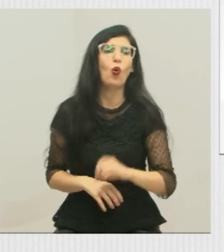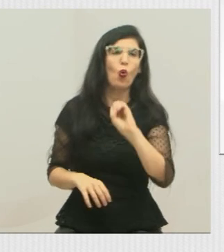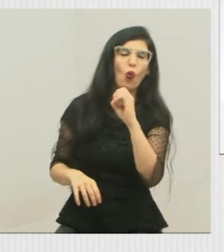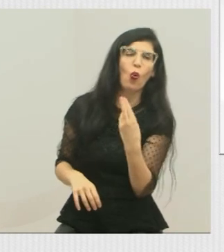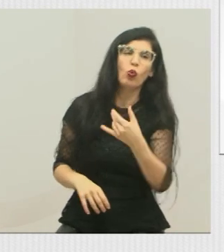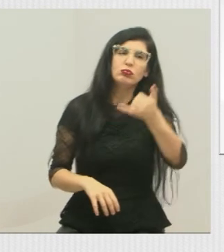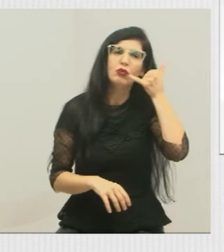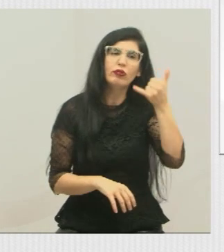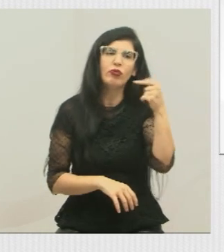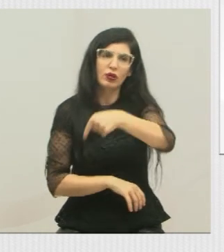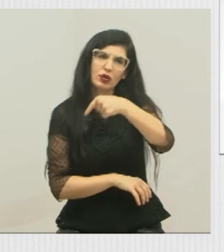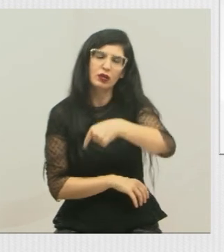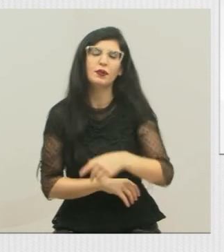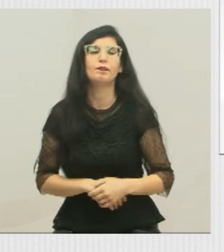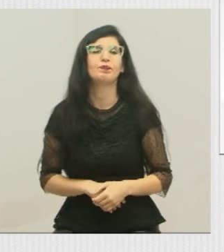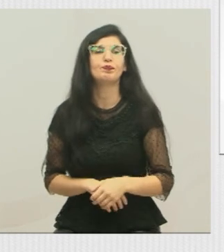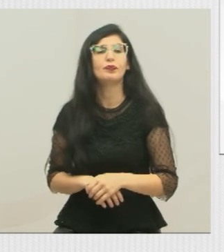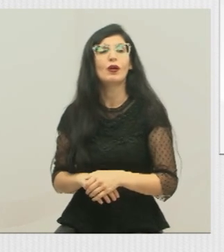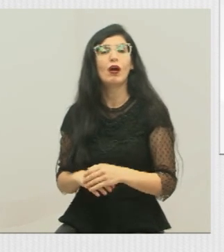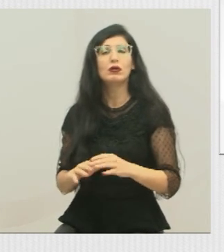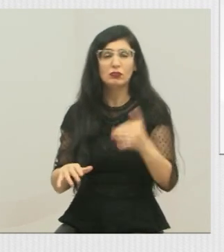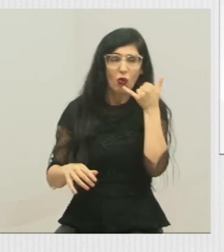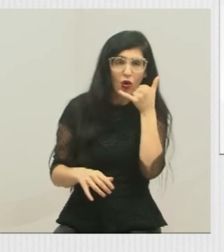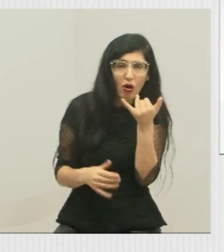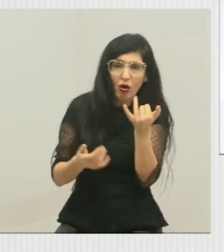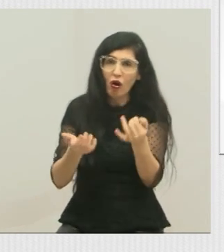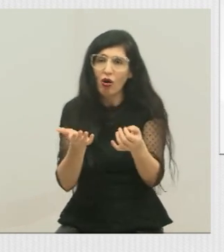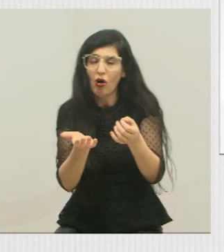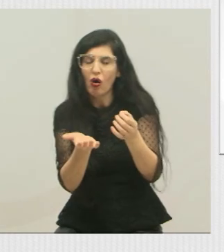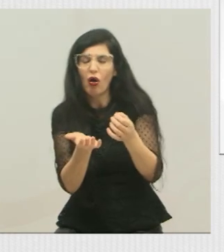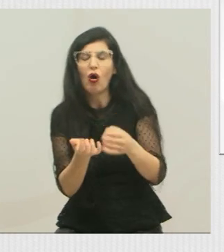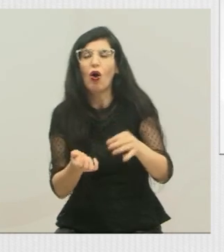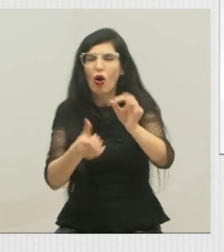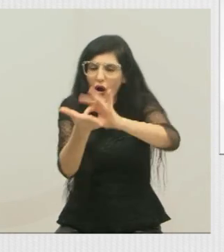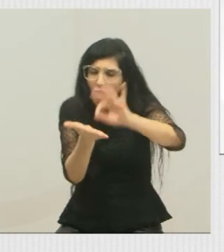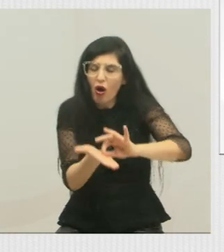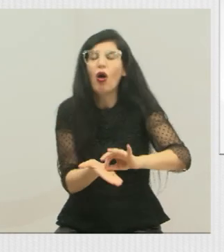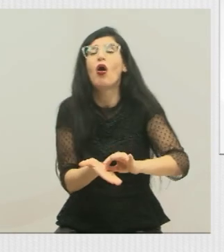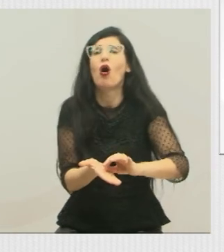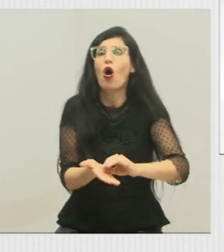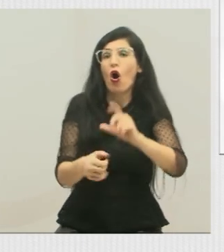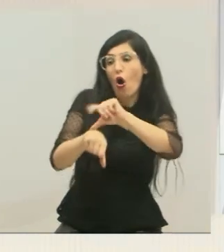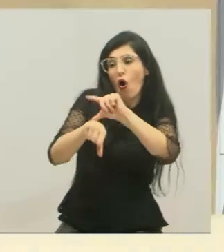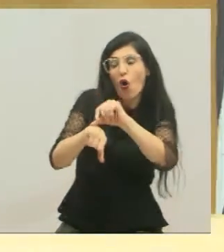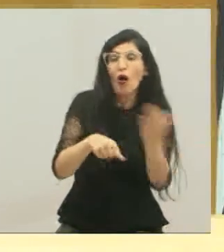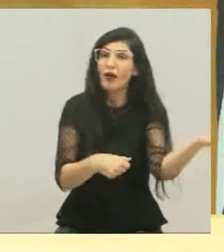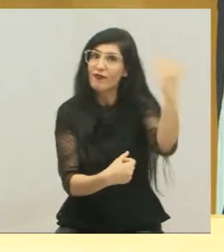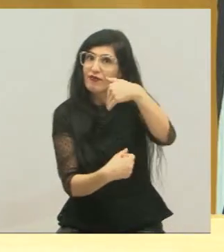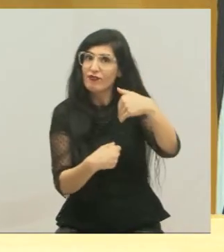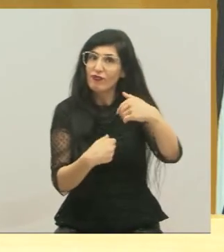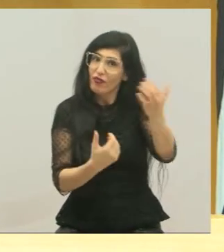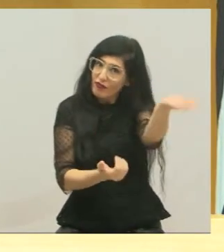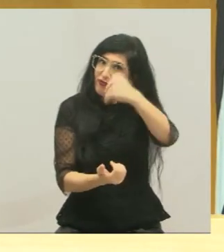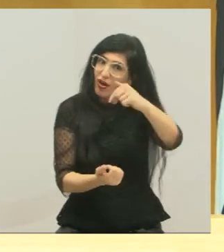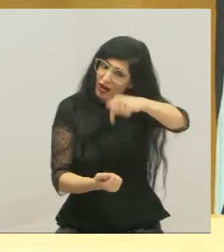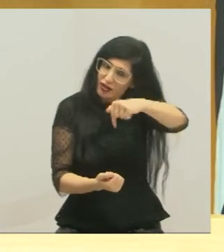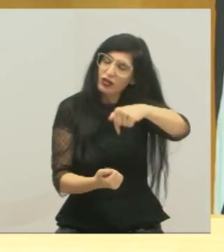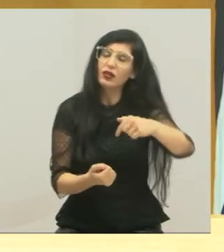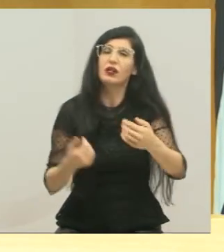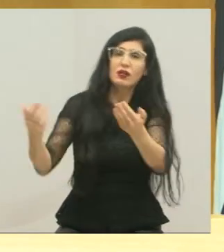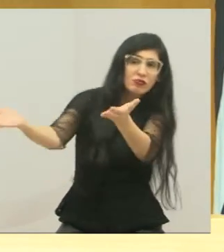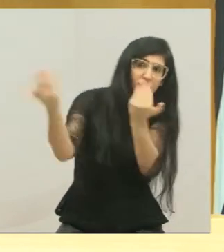ou pelo telefone do gabinete ou Marque um horário será um prazer receber você pessoalmente tá bom Um abraço